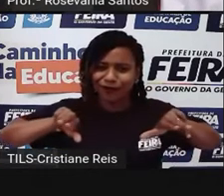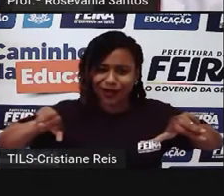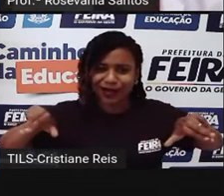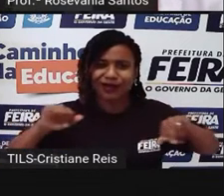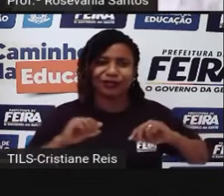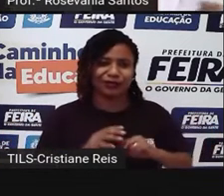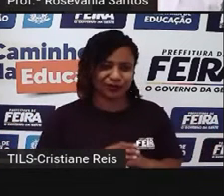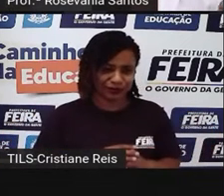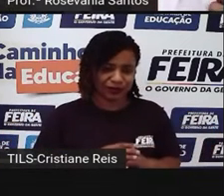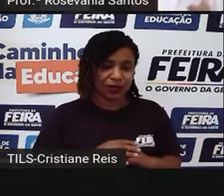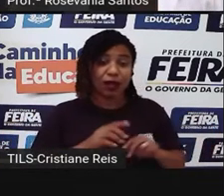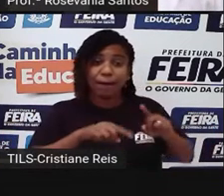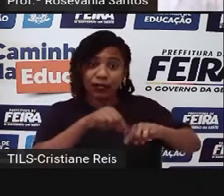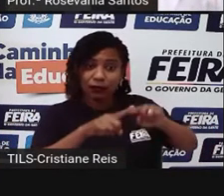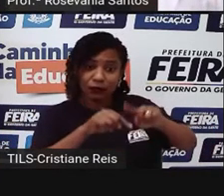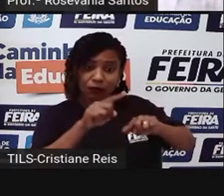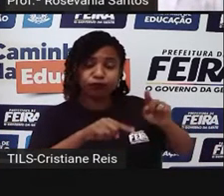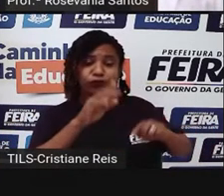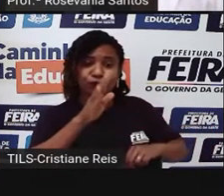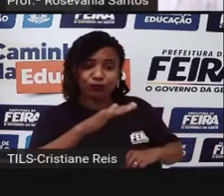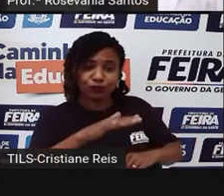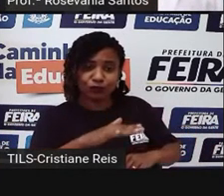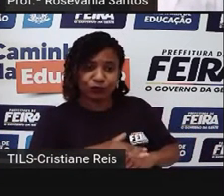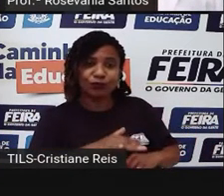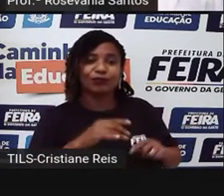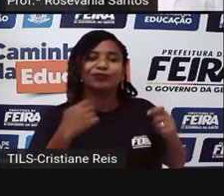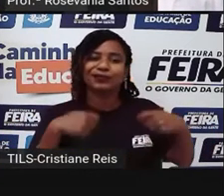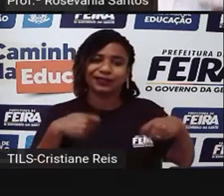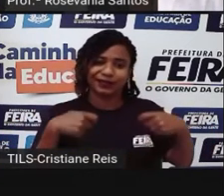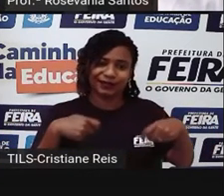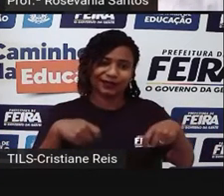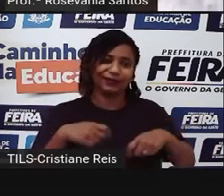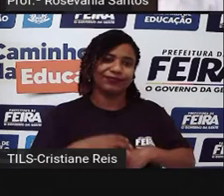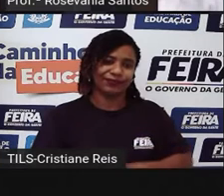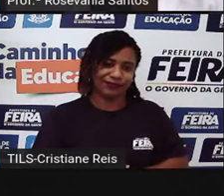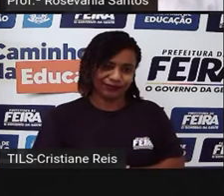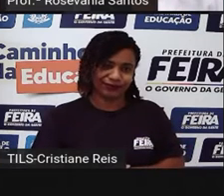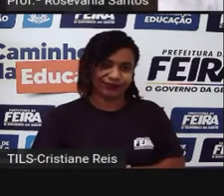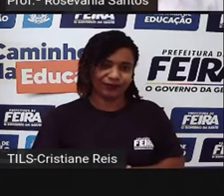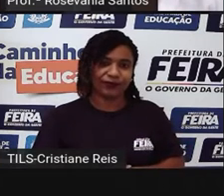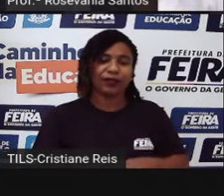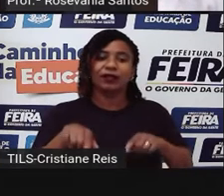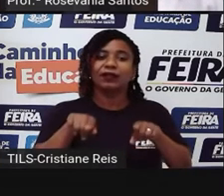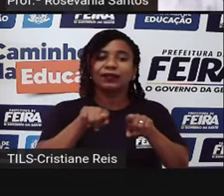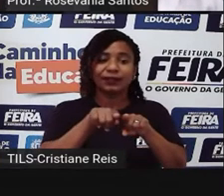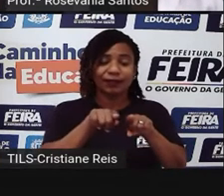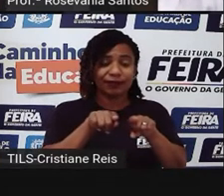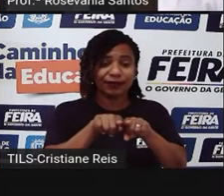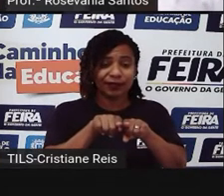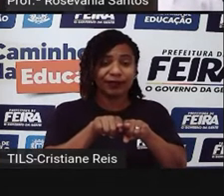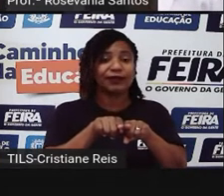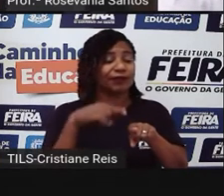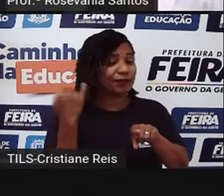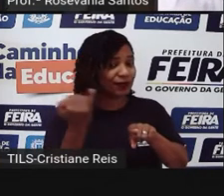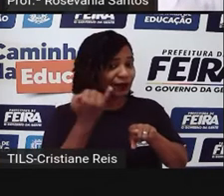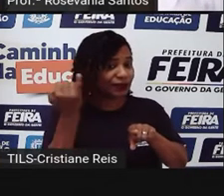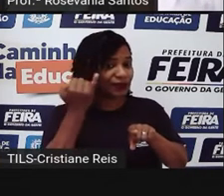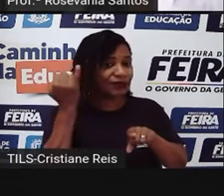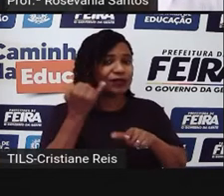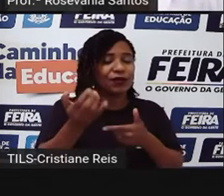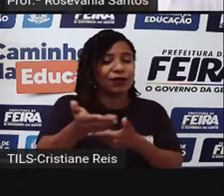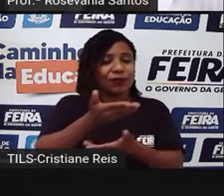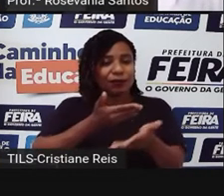sejam mais baratos. Precisa também que você acabe compartilhando, né, parte